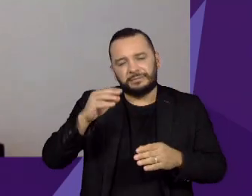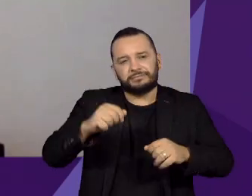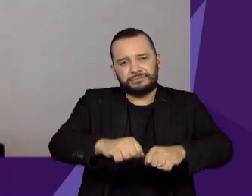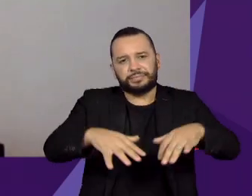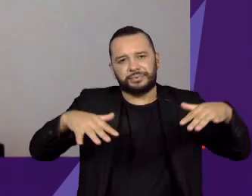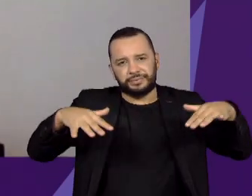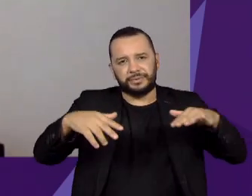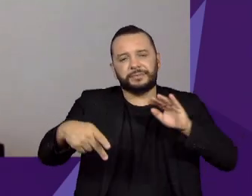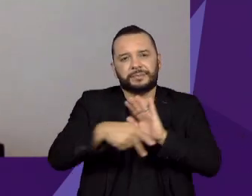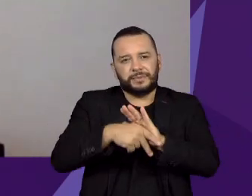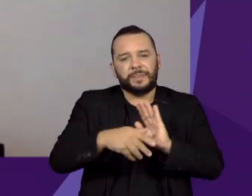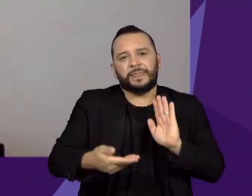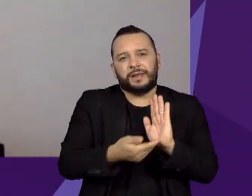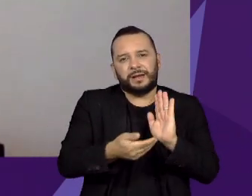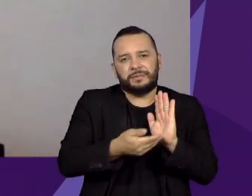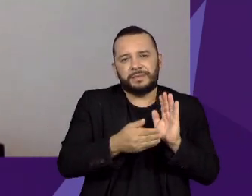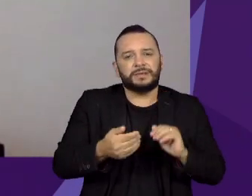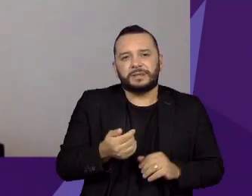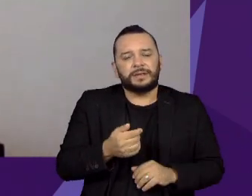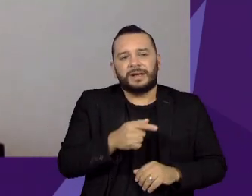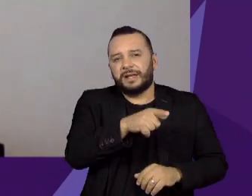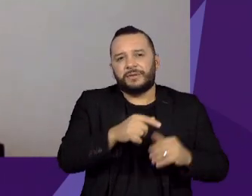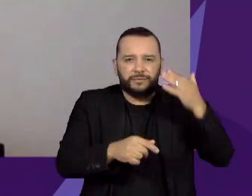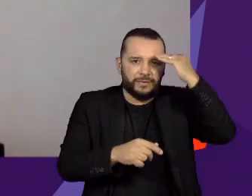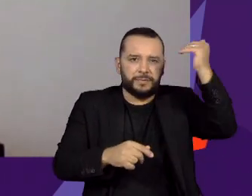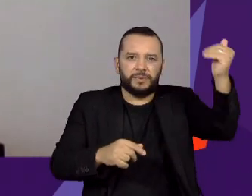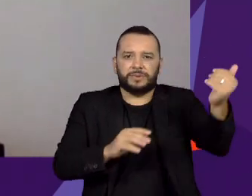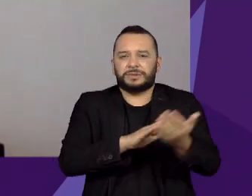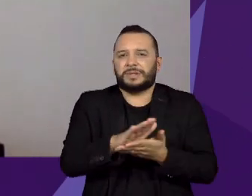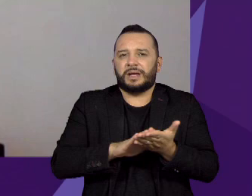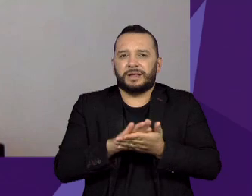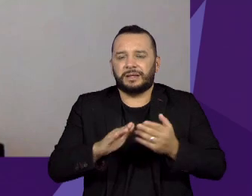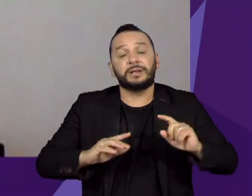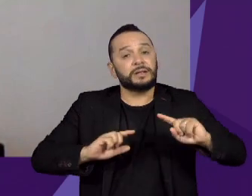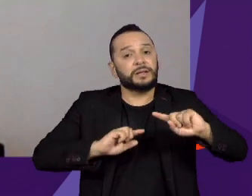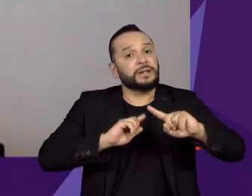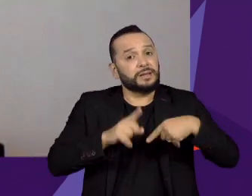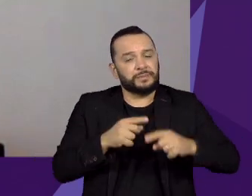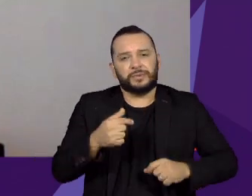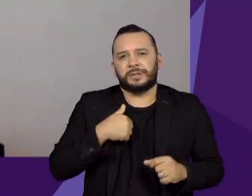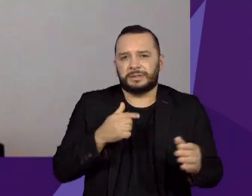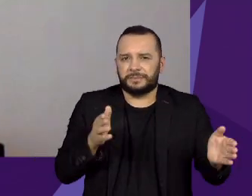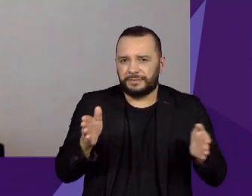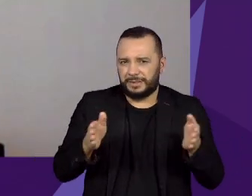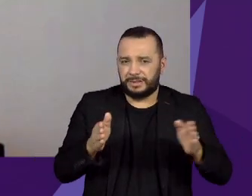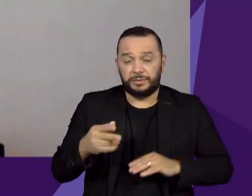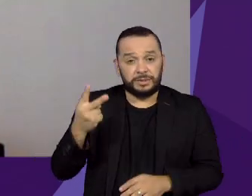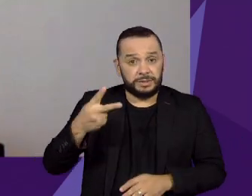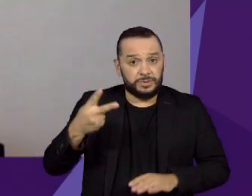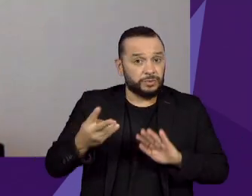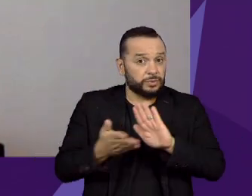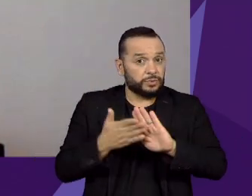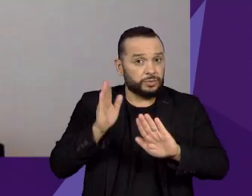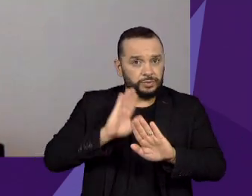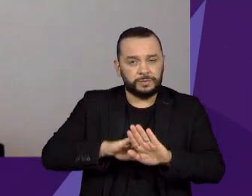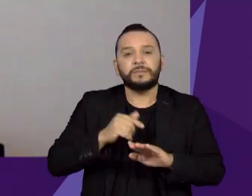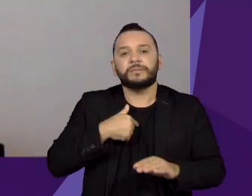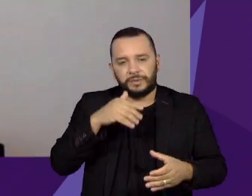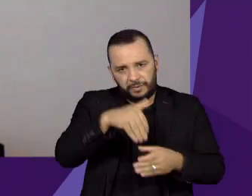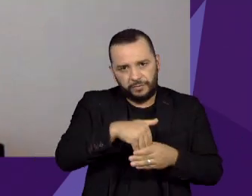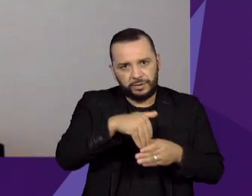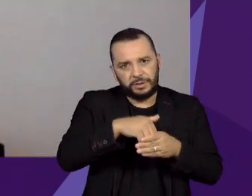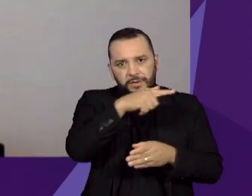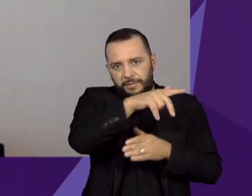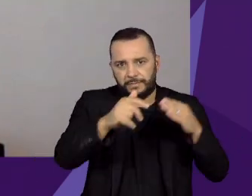tinha seguidores ali dentro. Agora, quando eu estava já naquele período do segundo turno, eu votei nele.